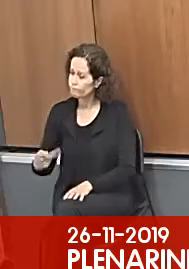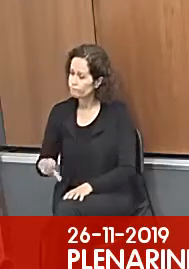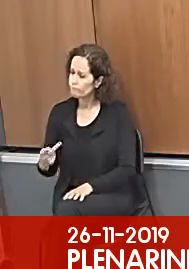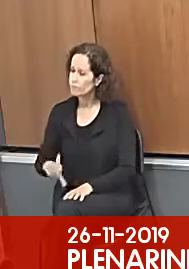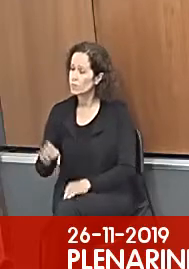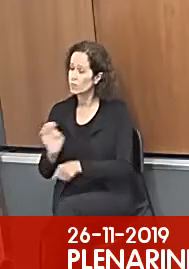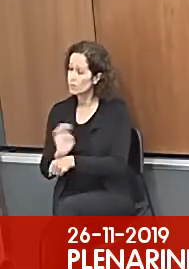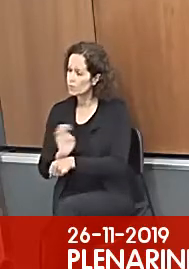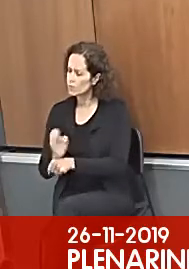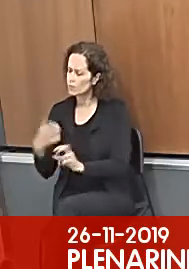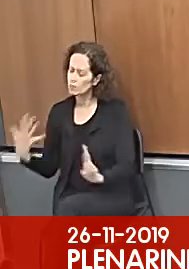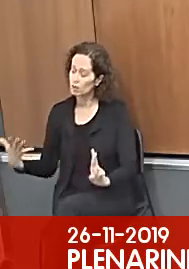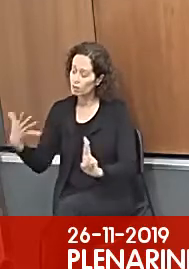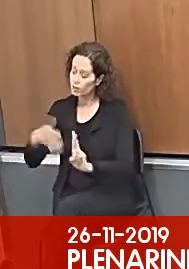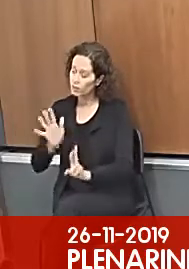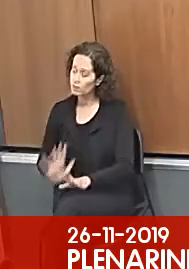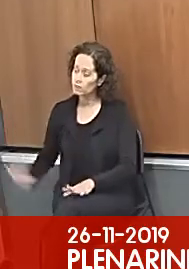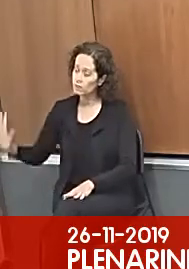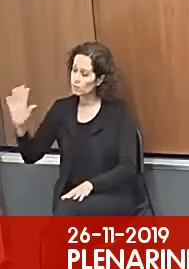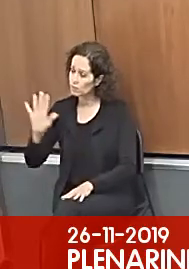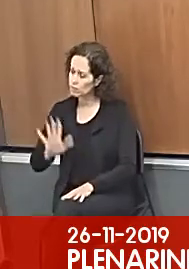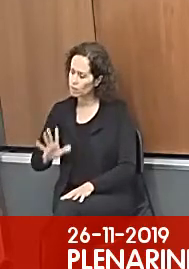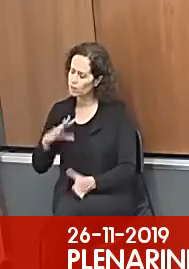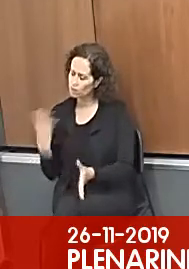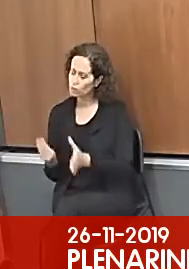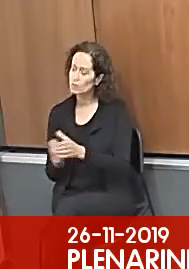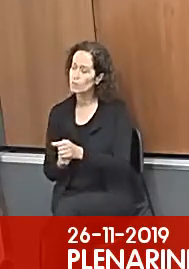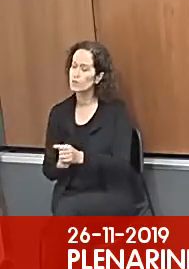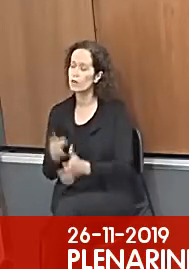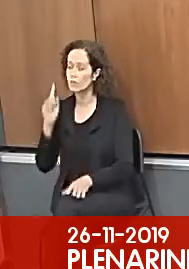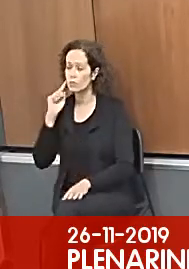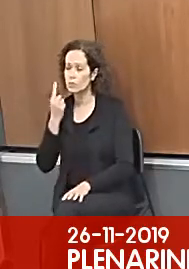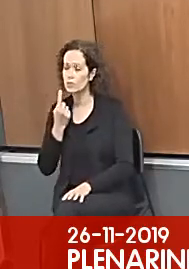seja uma referência nacional na inclusão